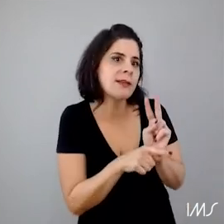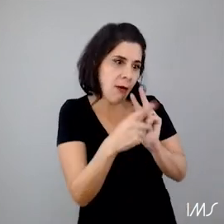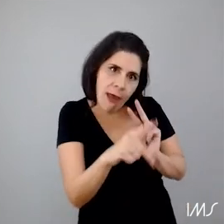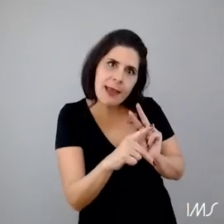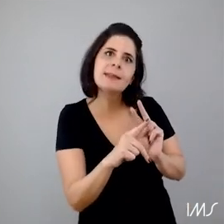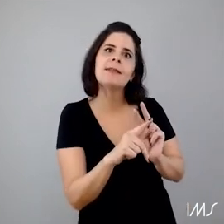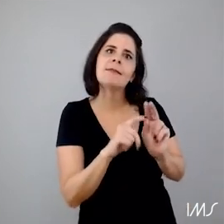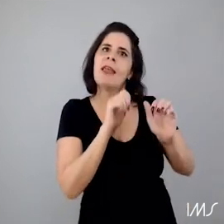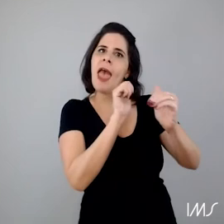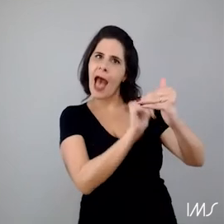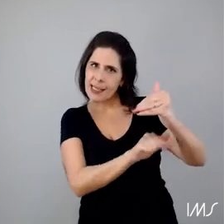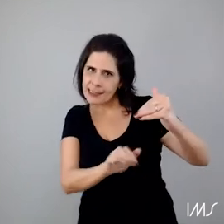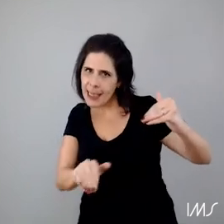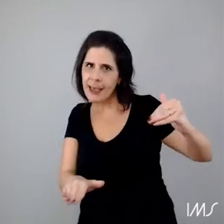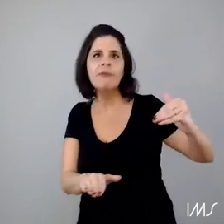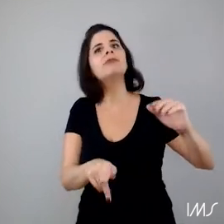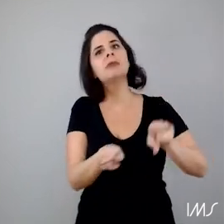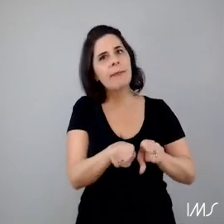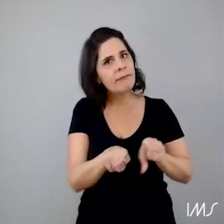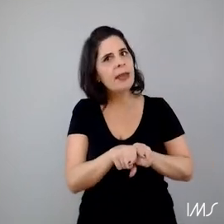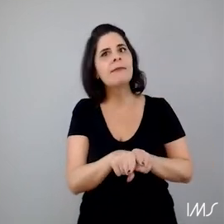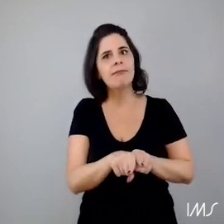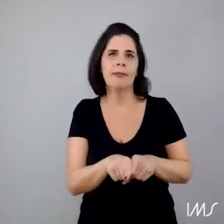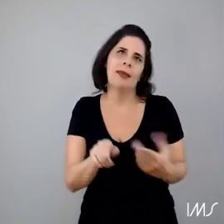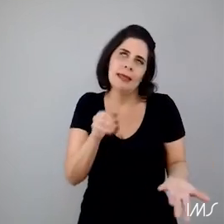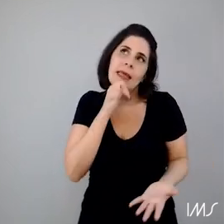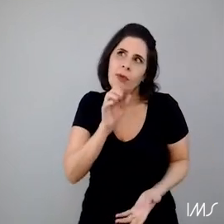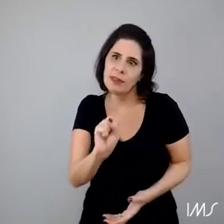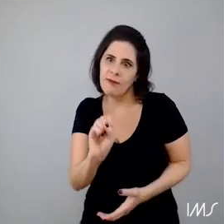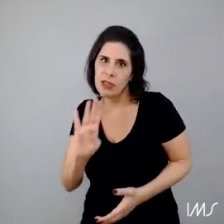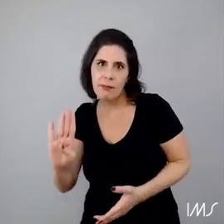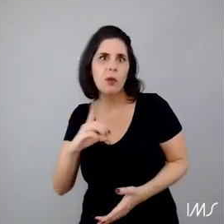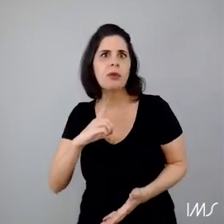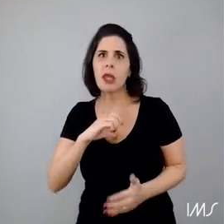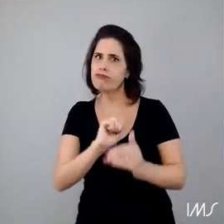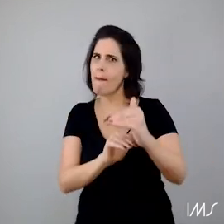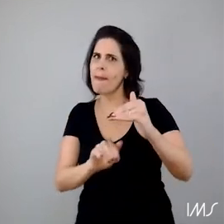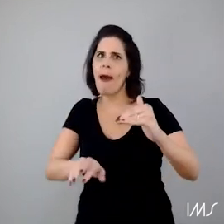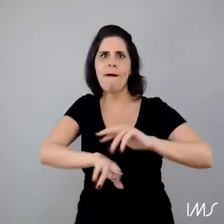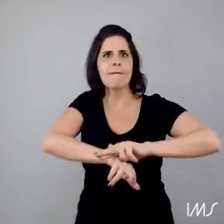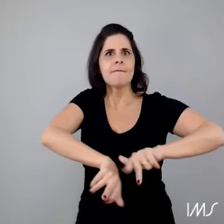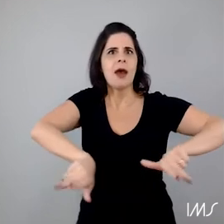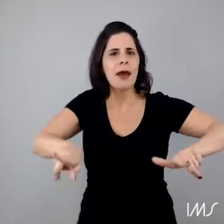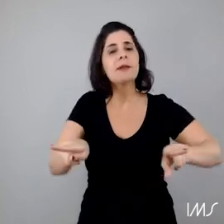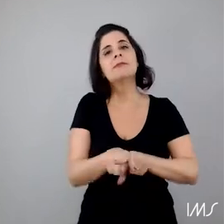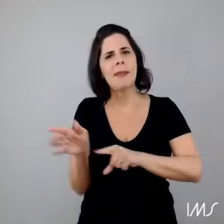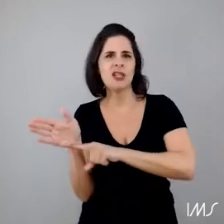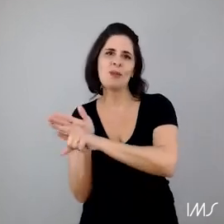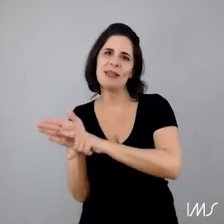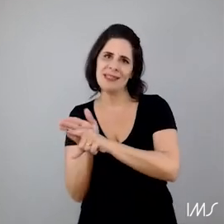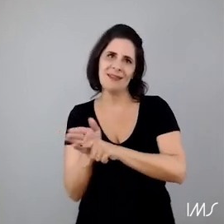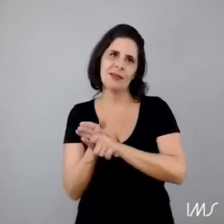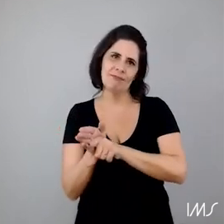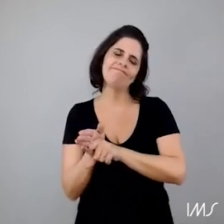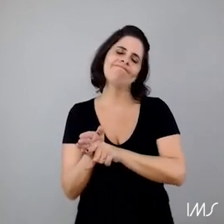pesquisa. E um dos resultados, obviamente, é essa mesa e esse seminário que nós hoje estamos participando, que eu tenho a honra aqui